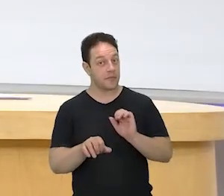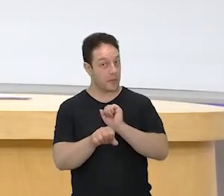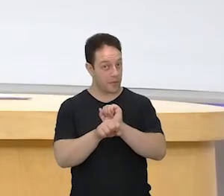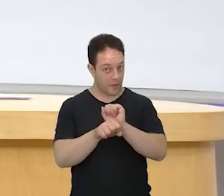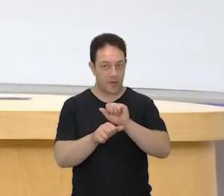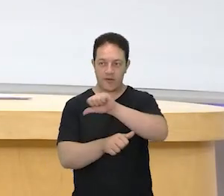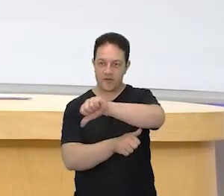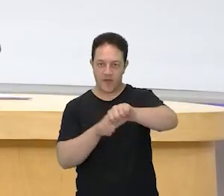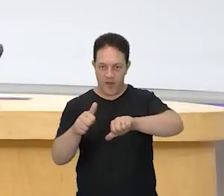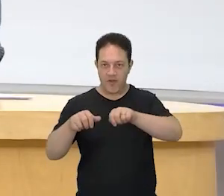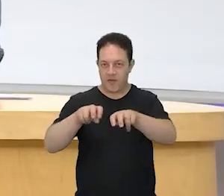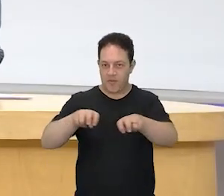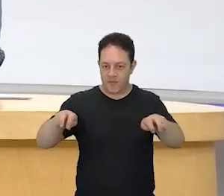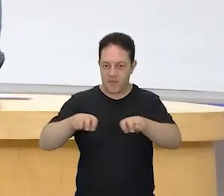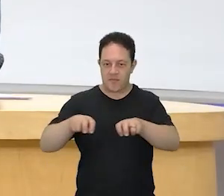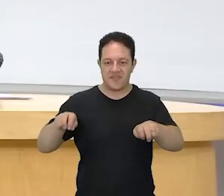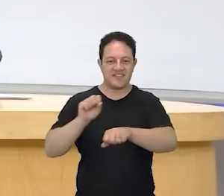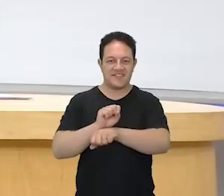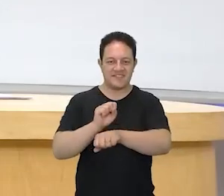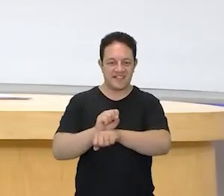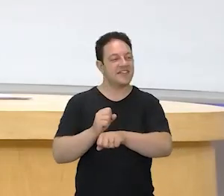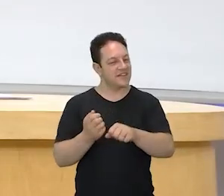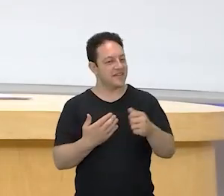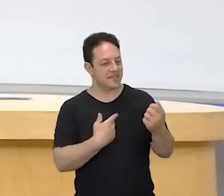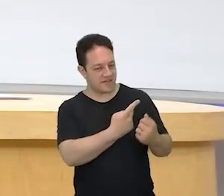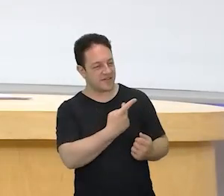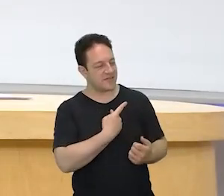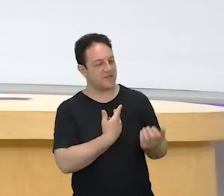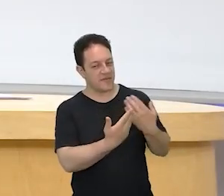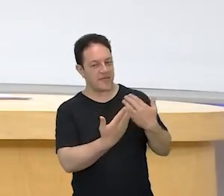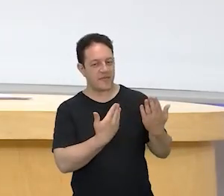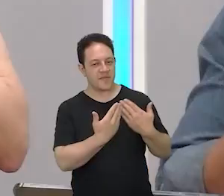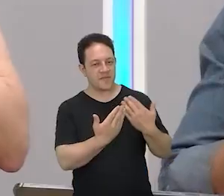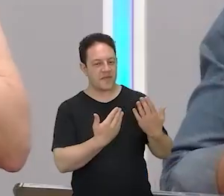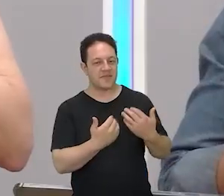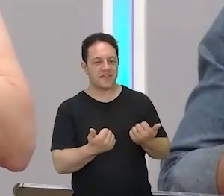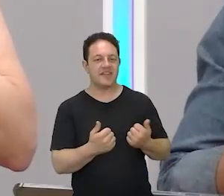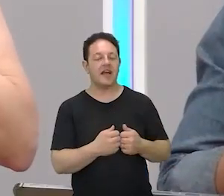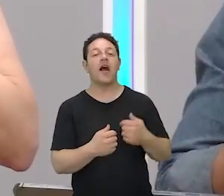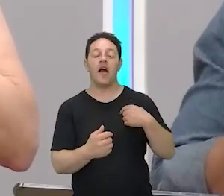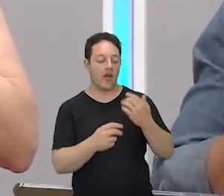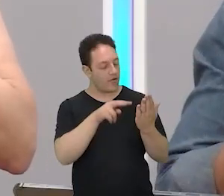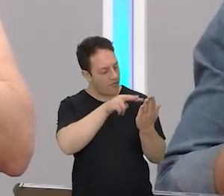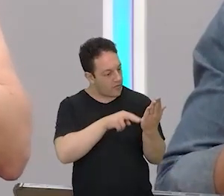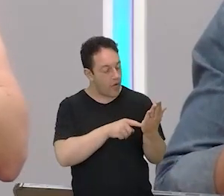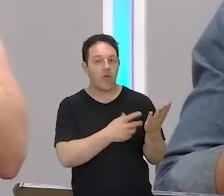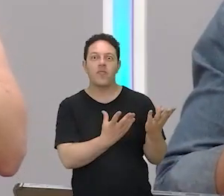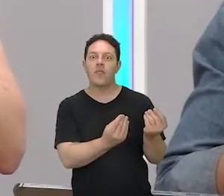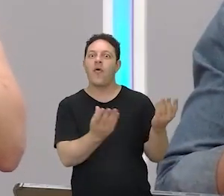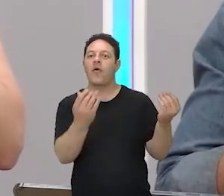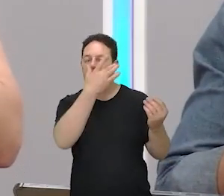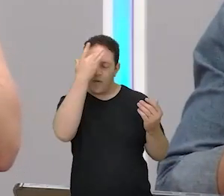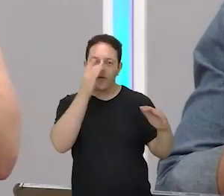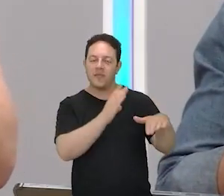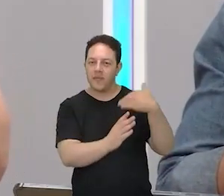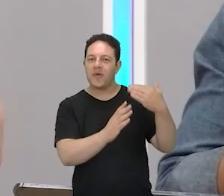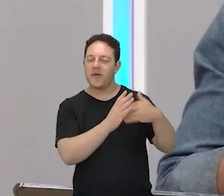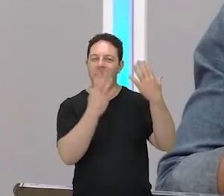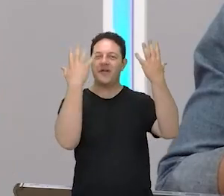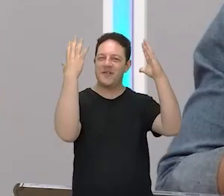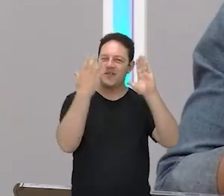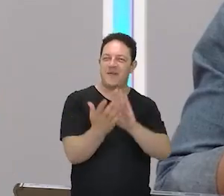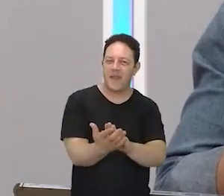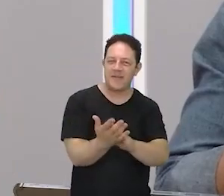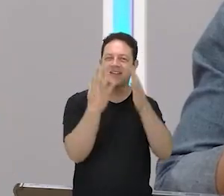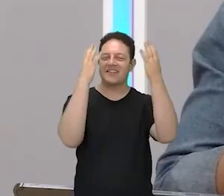Enquanto a gente vai conversando, né, Paula, aqui, eu vou ler muitos parabéns aqui do chat, principalmente da